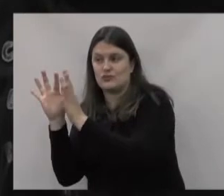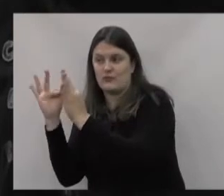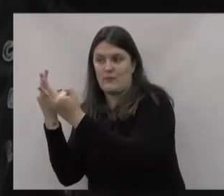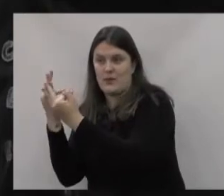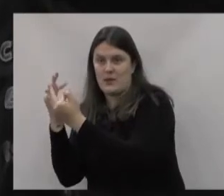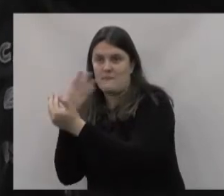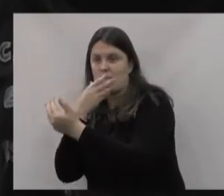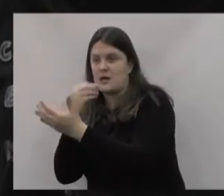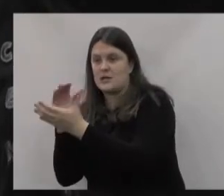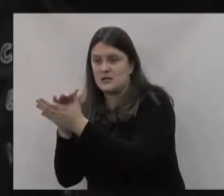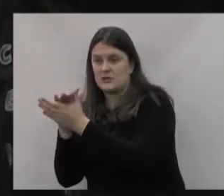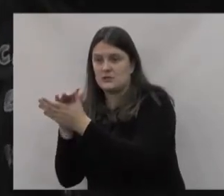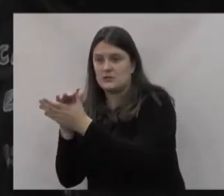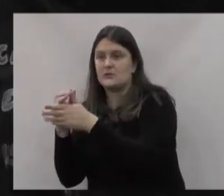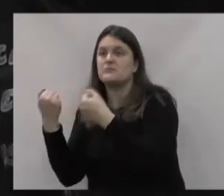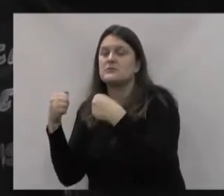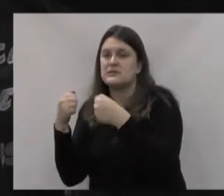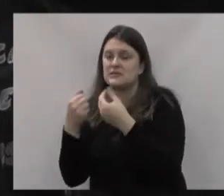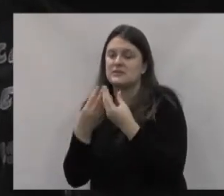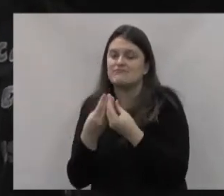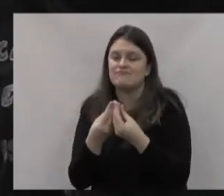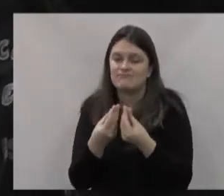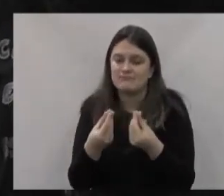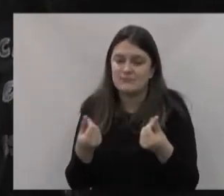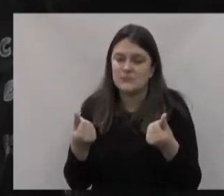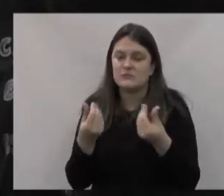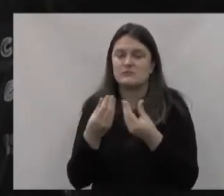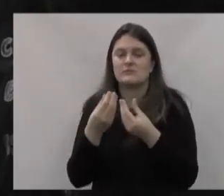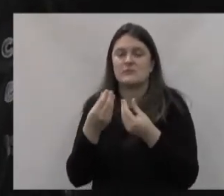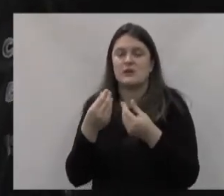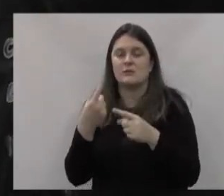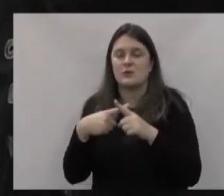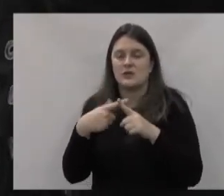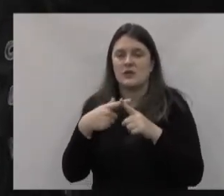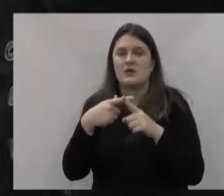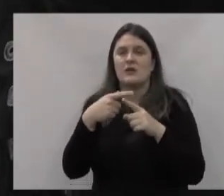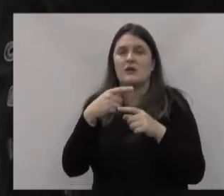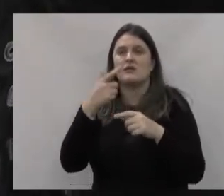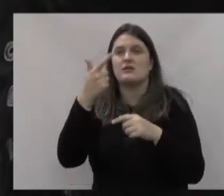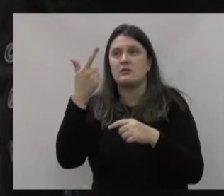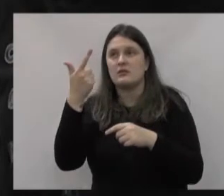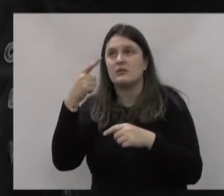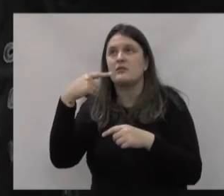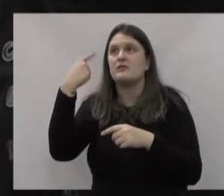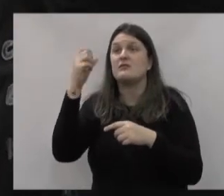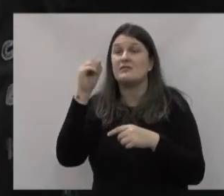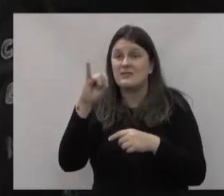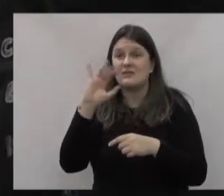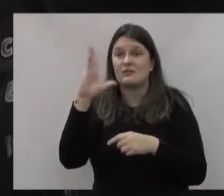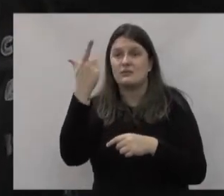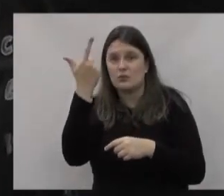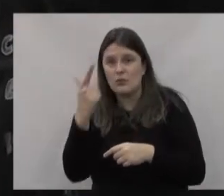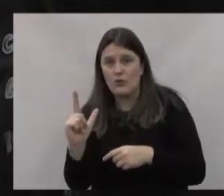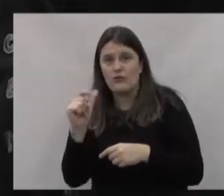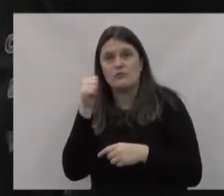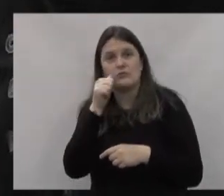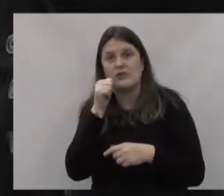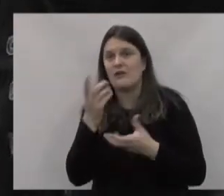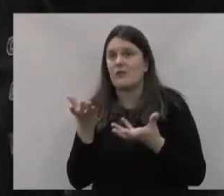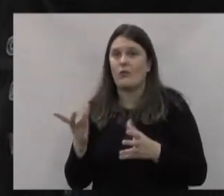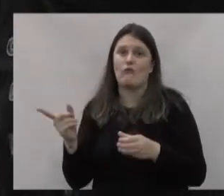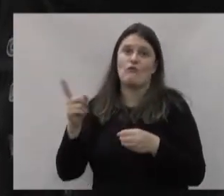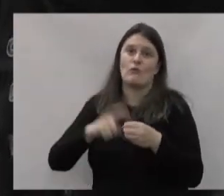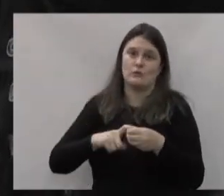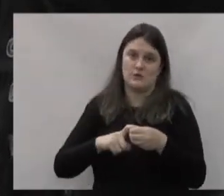atender ela da melhor forma todas as vezes, para que na 11ª ela não queira voltar. Né? Então, é um trabalho difícil,